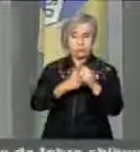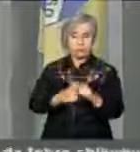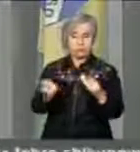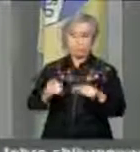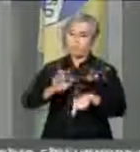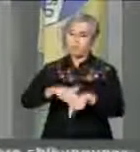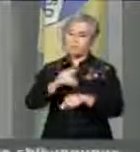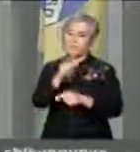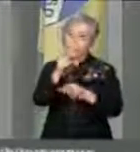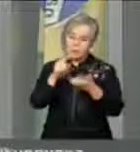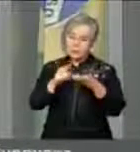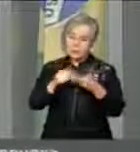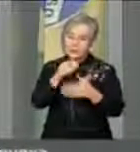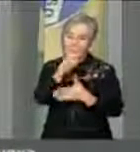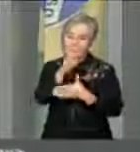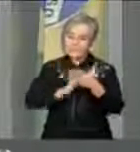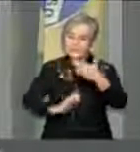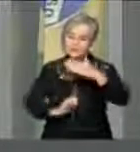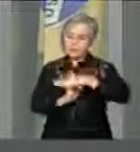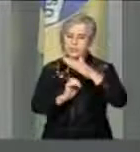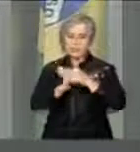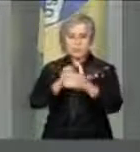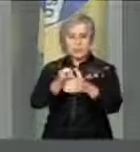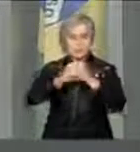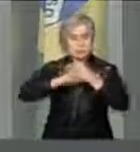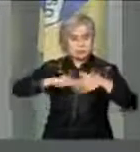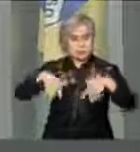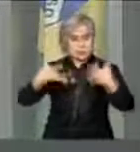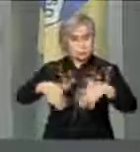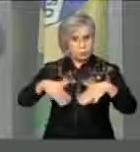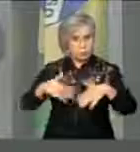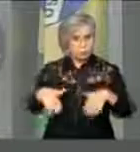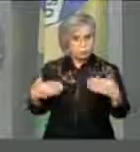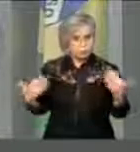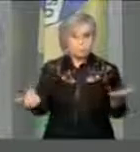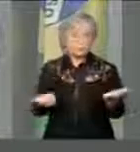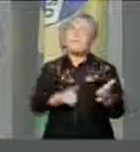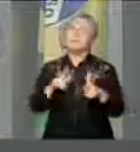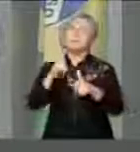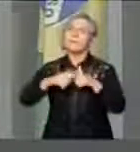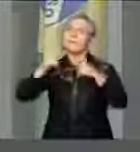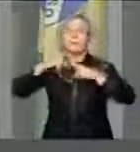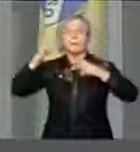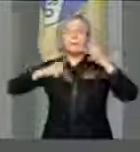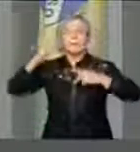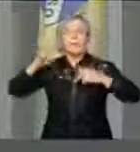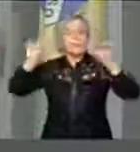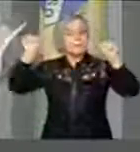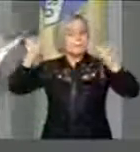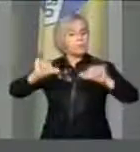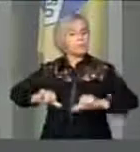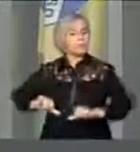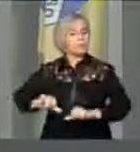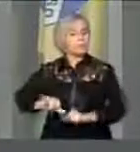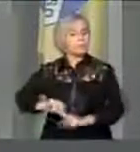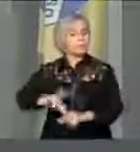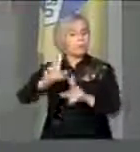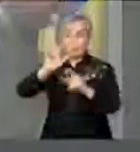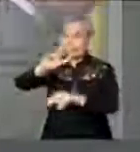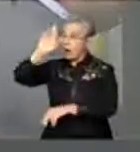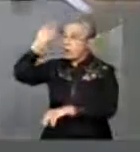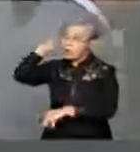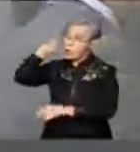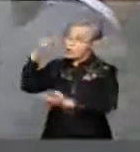da metade das empresas endividadas. E há uma crise política sem precedente na história